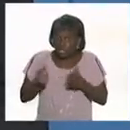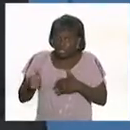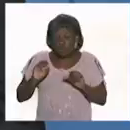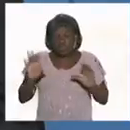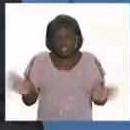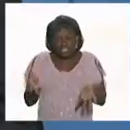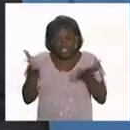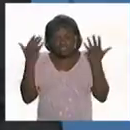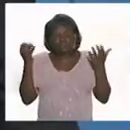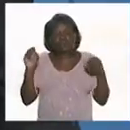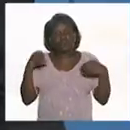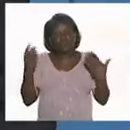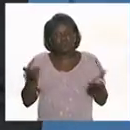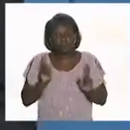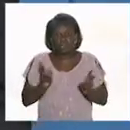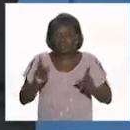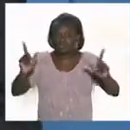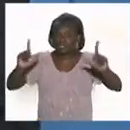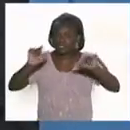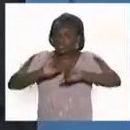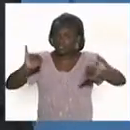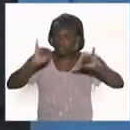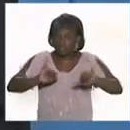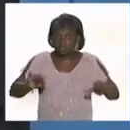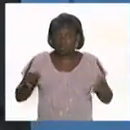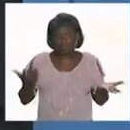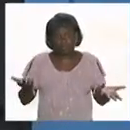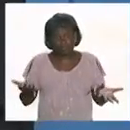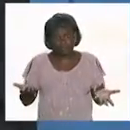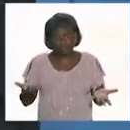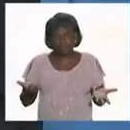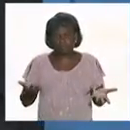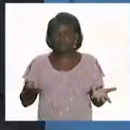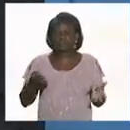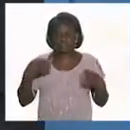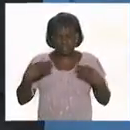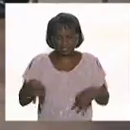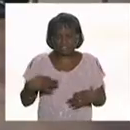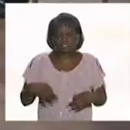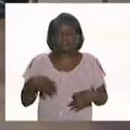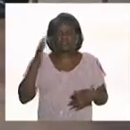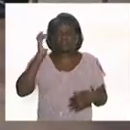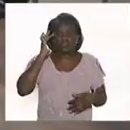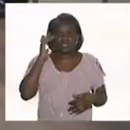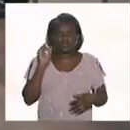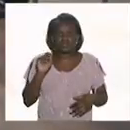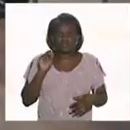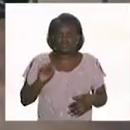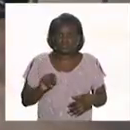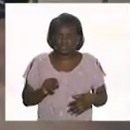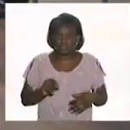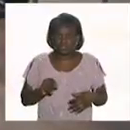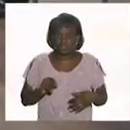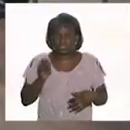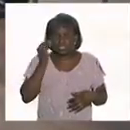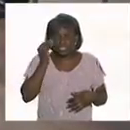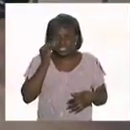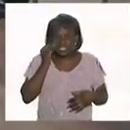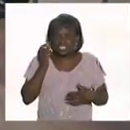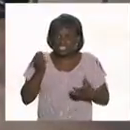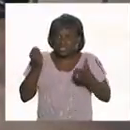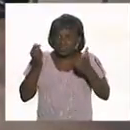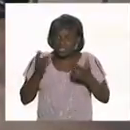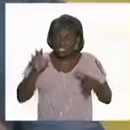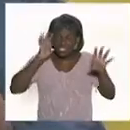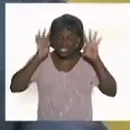por falta de incentivo, ou até mesmo pelas transmissões da própria televisão. Com certeza, eu acho que estava